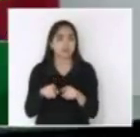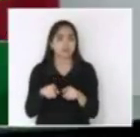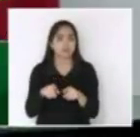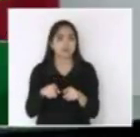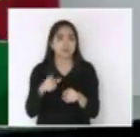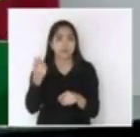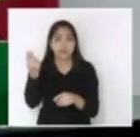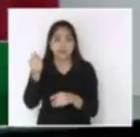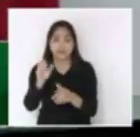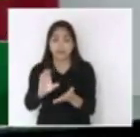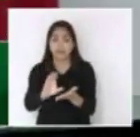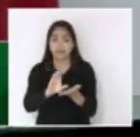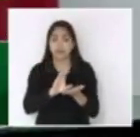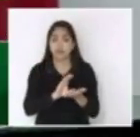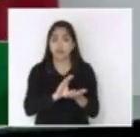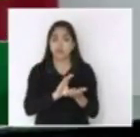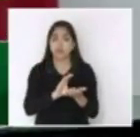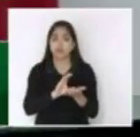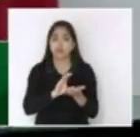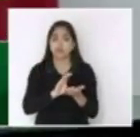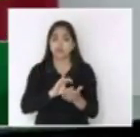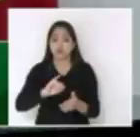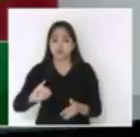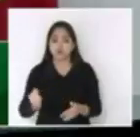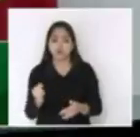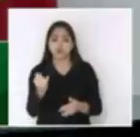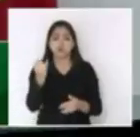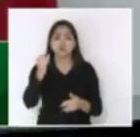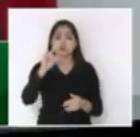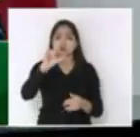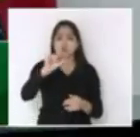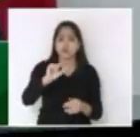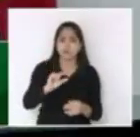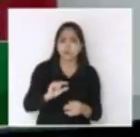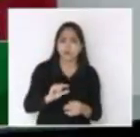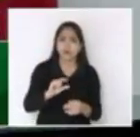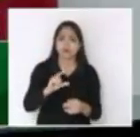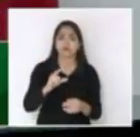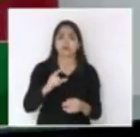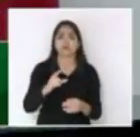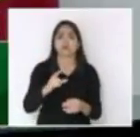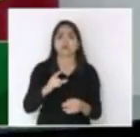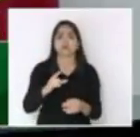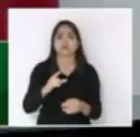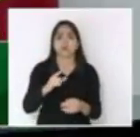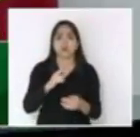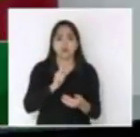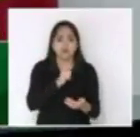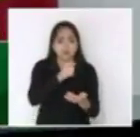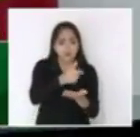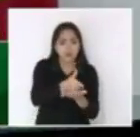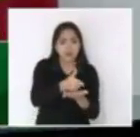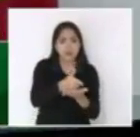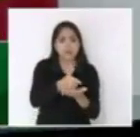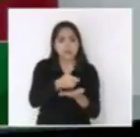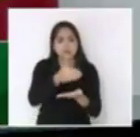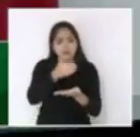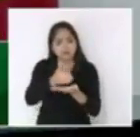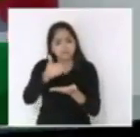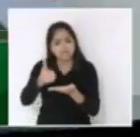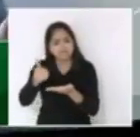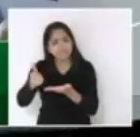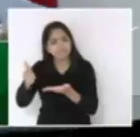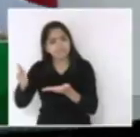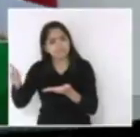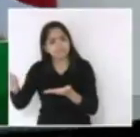recursos com juros baixos, com pagamentos alongados,